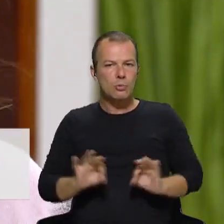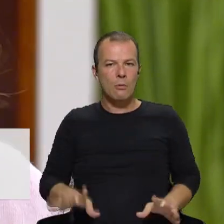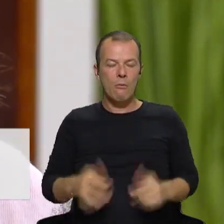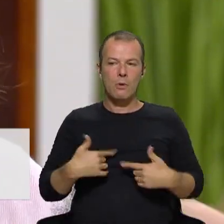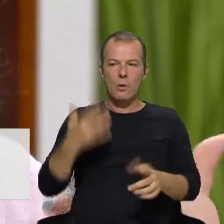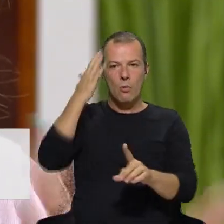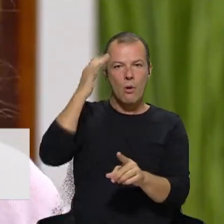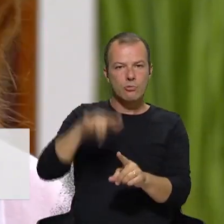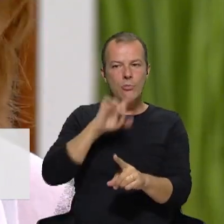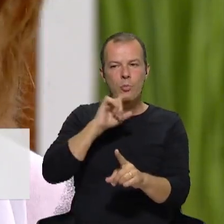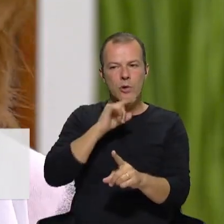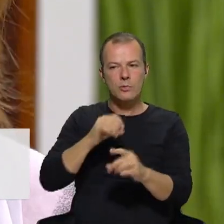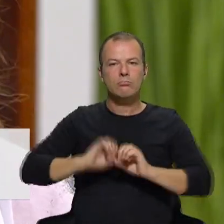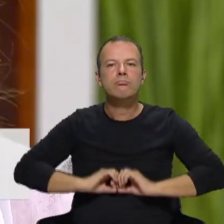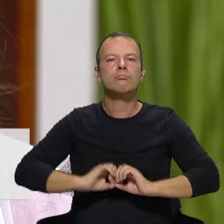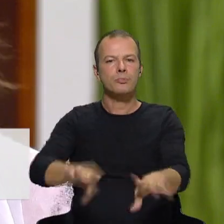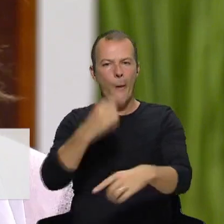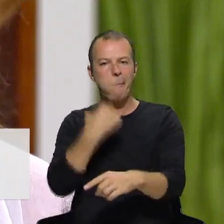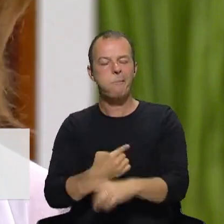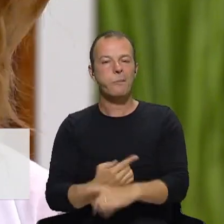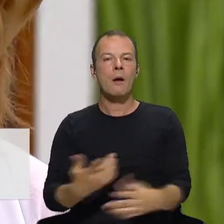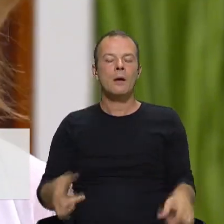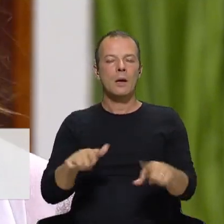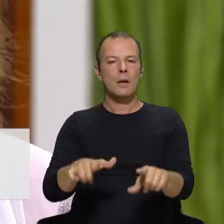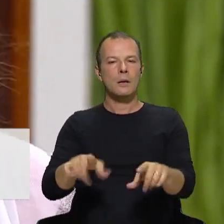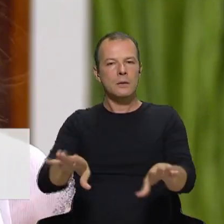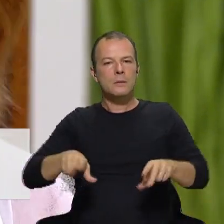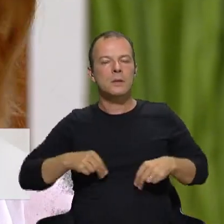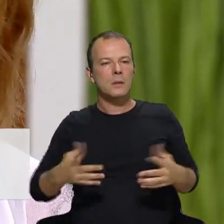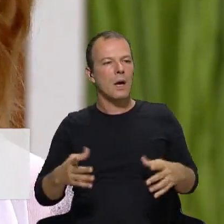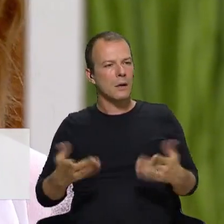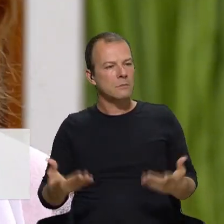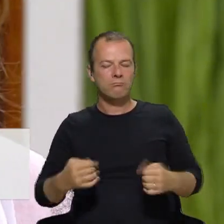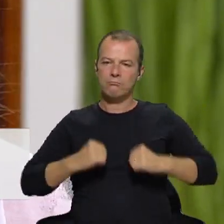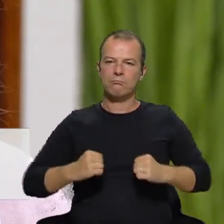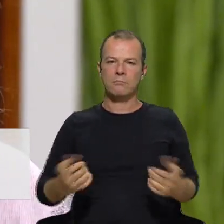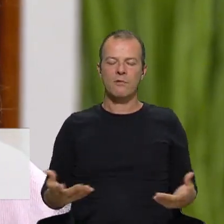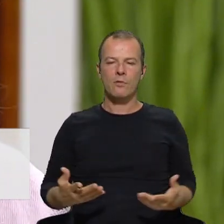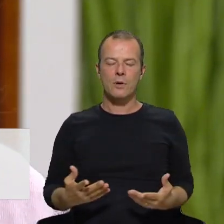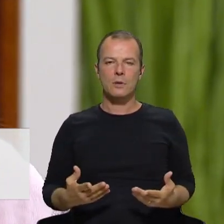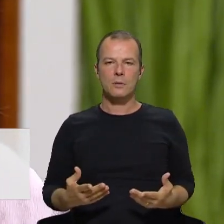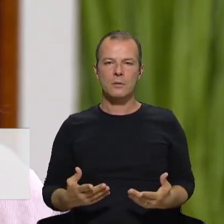acredito que posso levar a toda a gente. É este acreditar tão intenso,